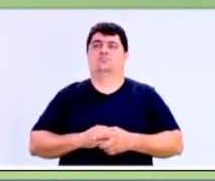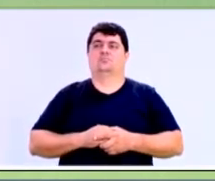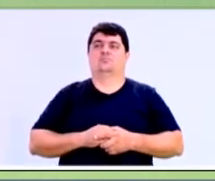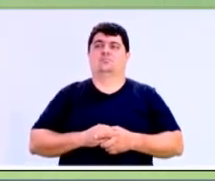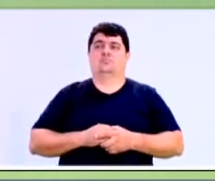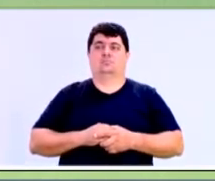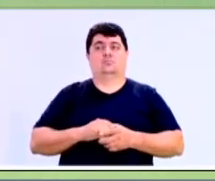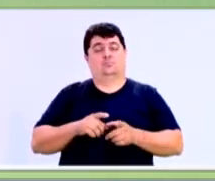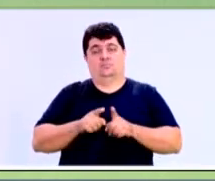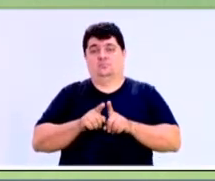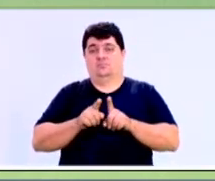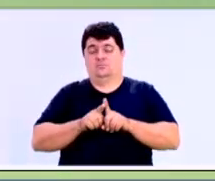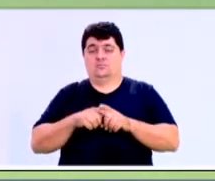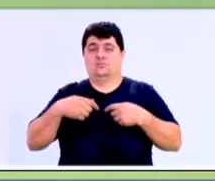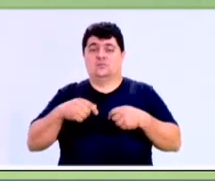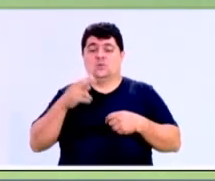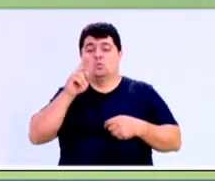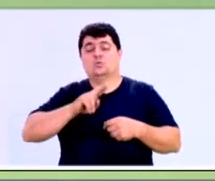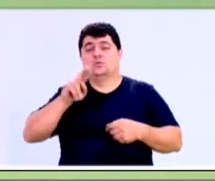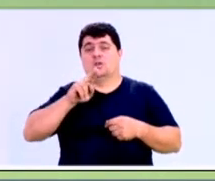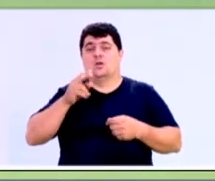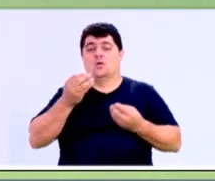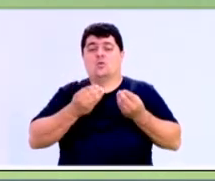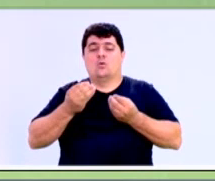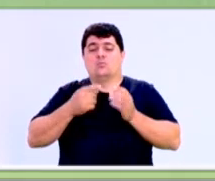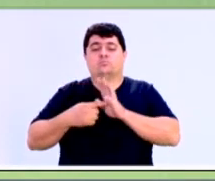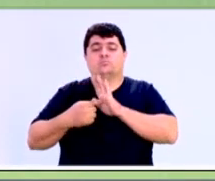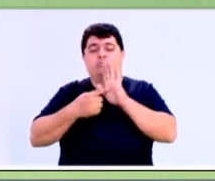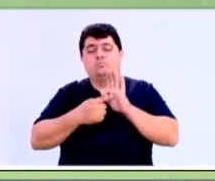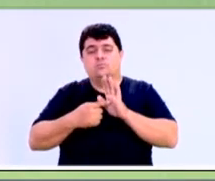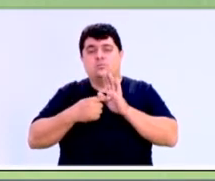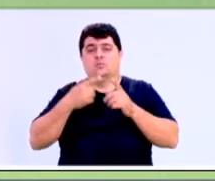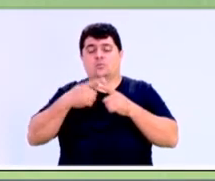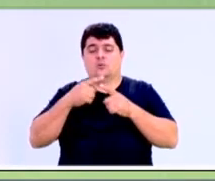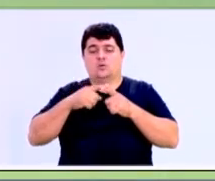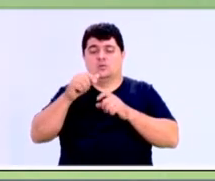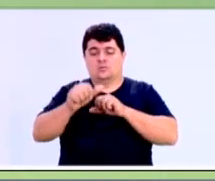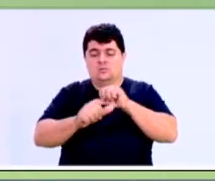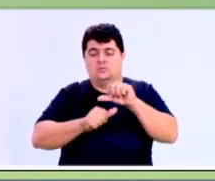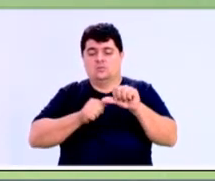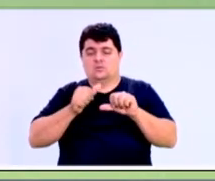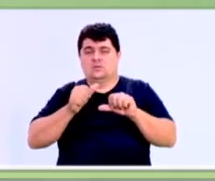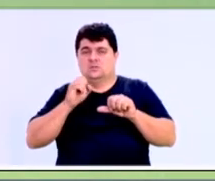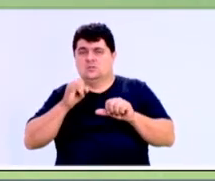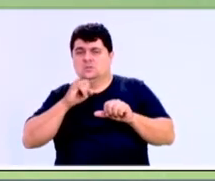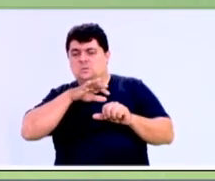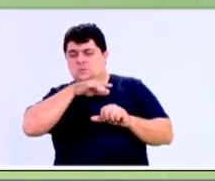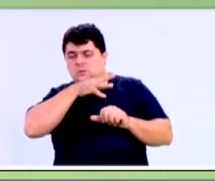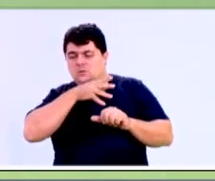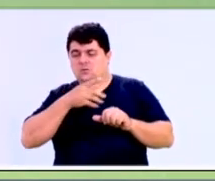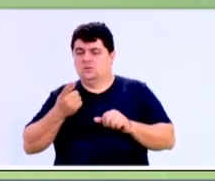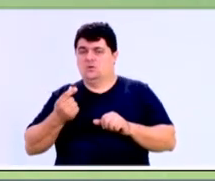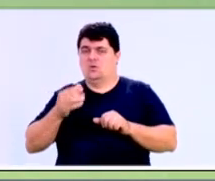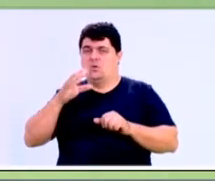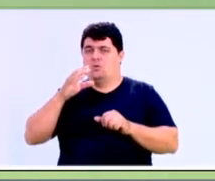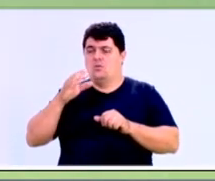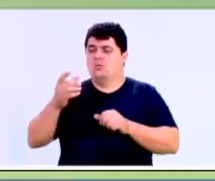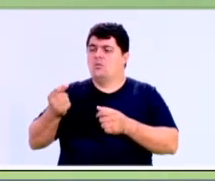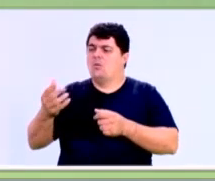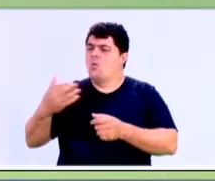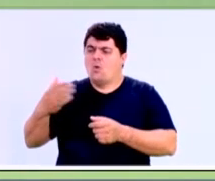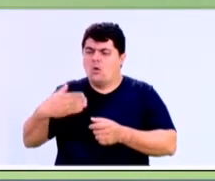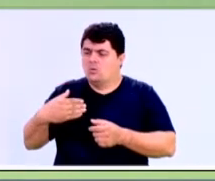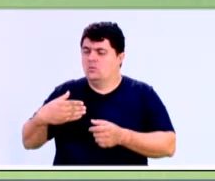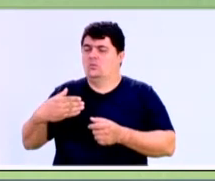O mesmo deve ser utilizado como indicativo para alteração no sistema de cobrança até mesmo e